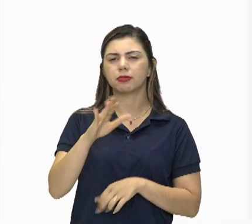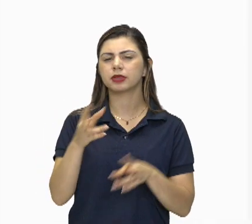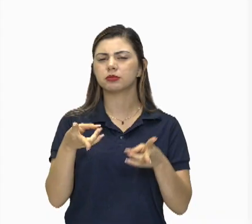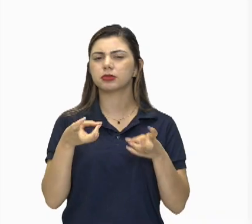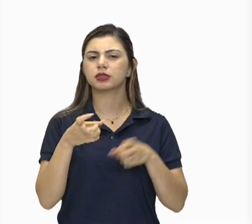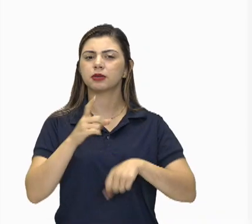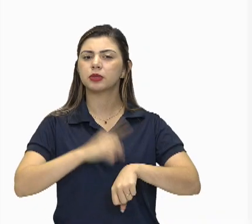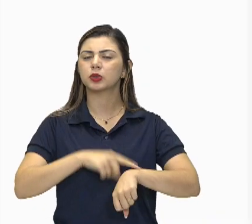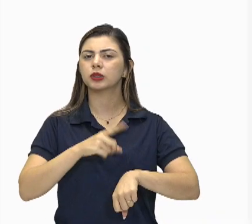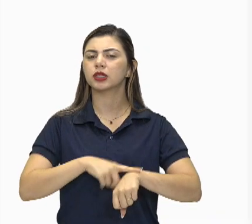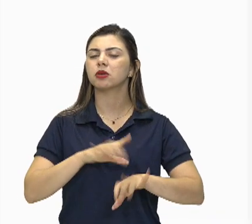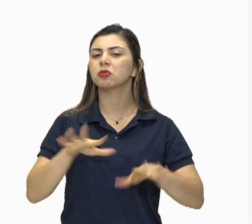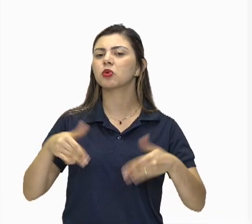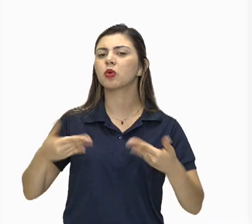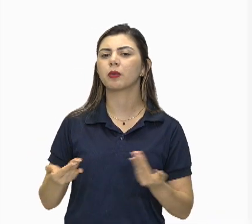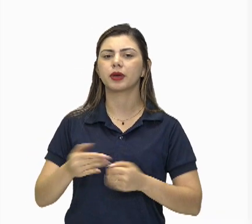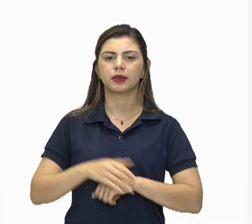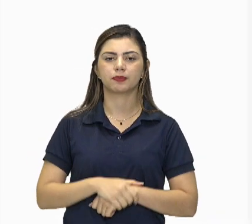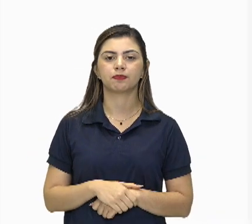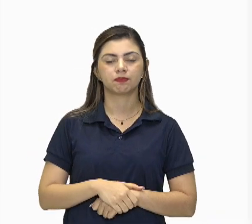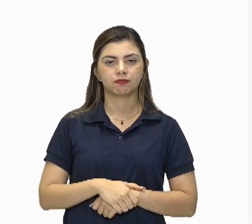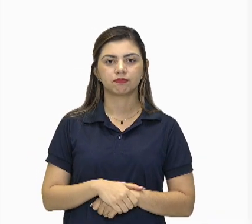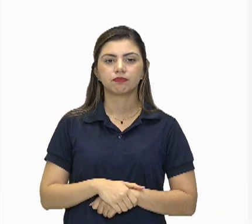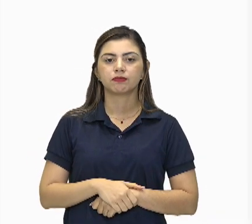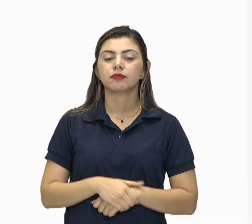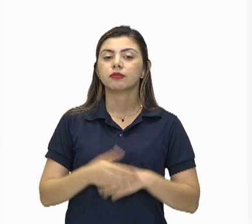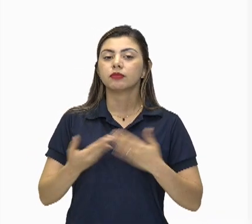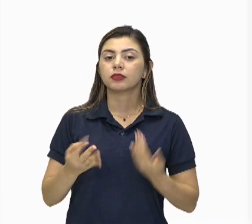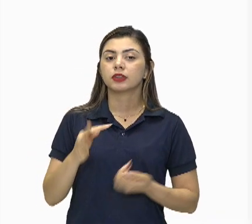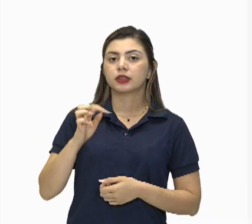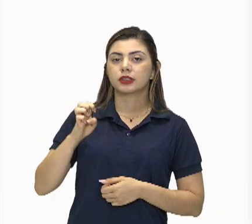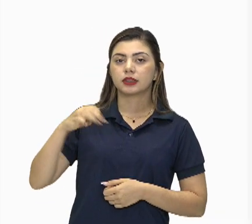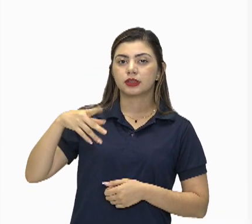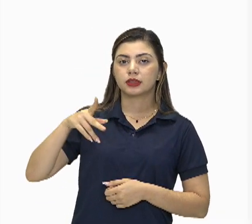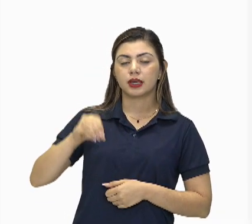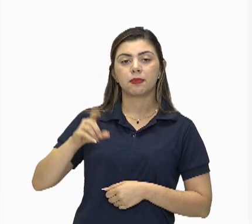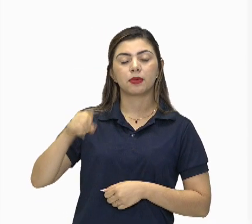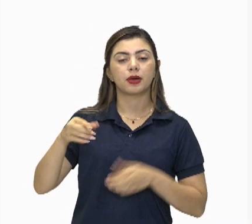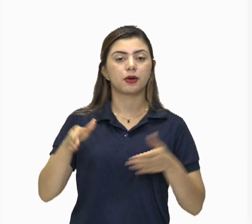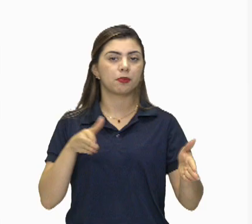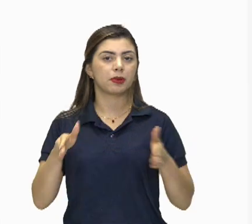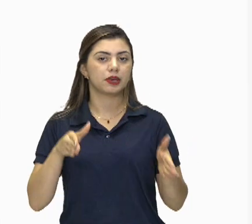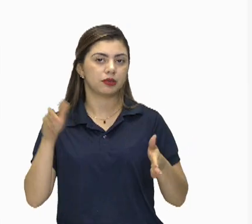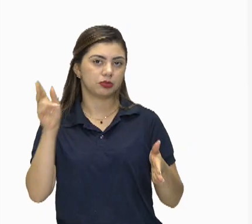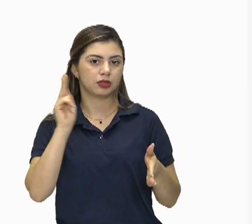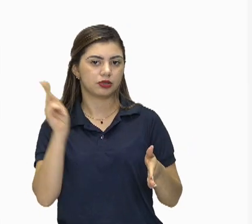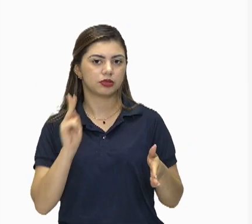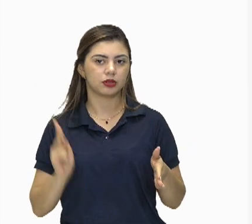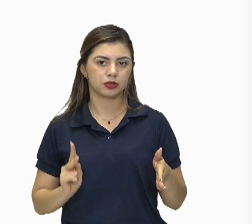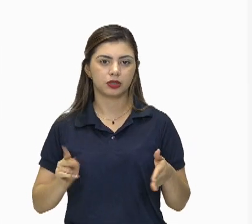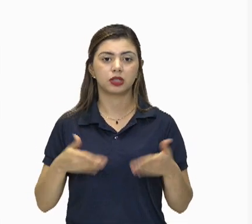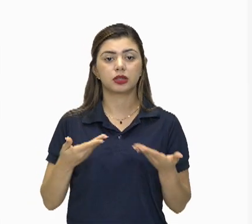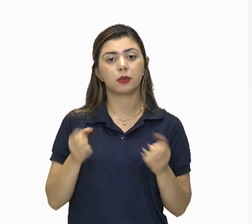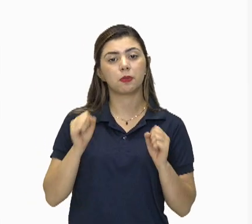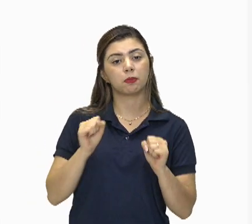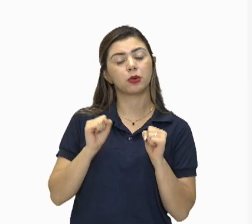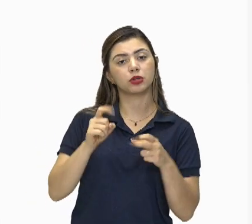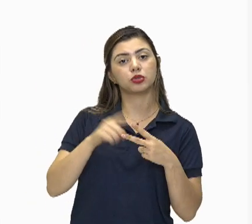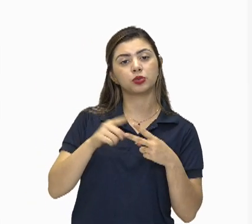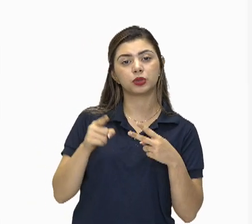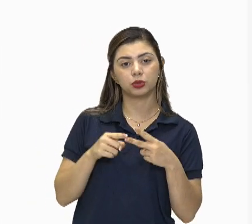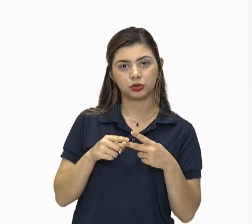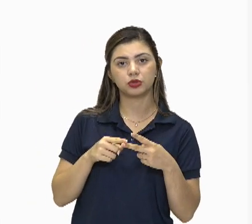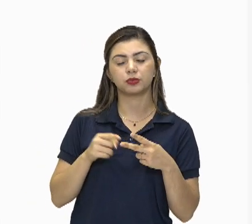O tempo é o momento em que a história acontece. Sendo assim, ele pode se dar de duas